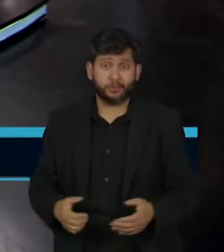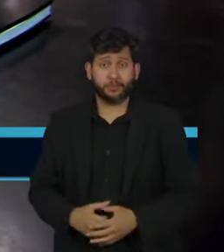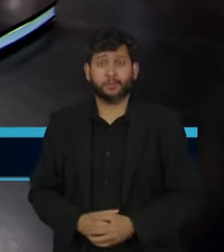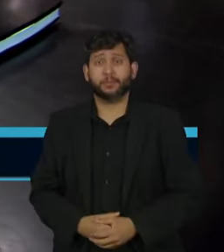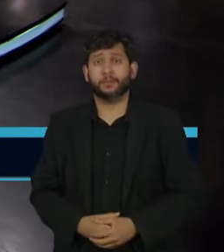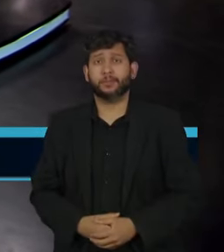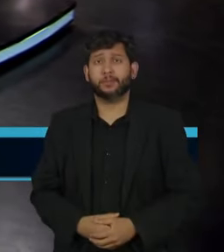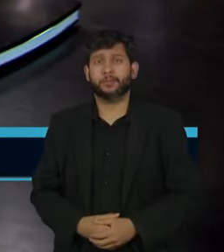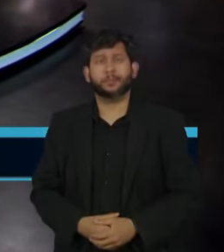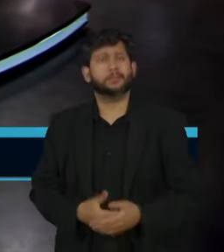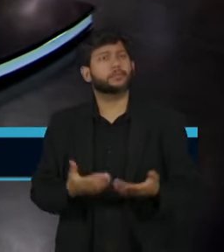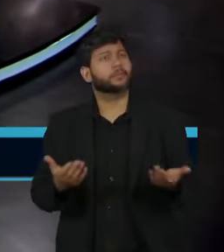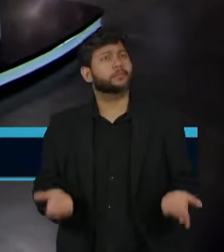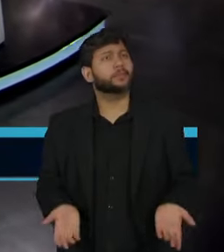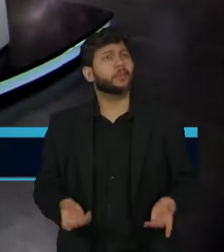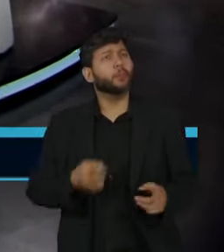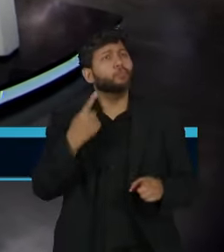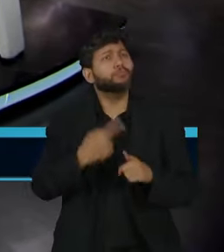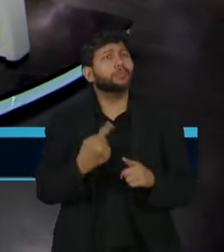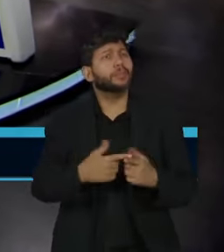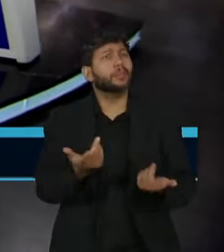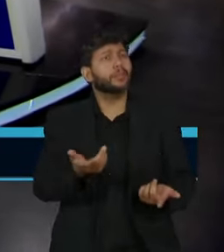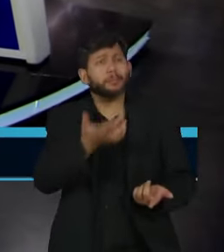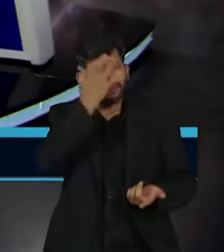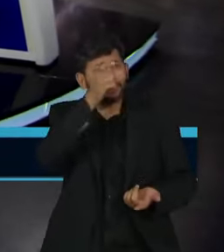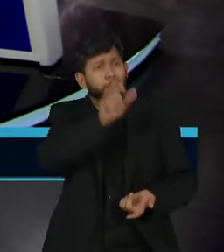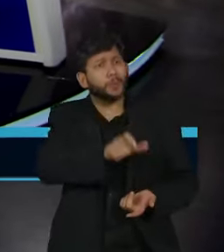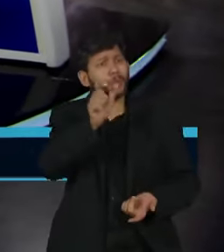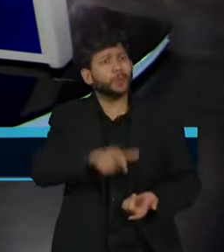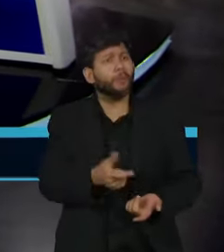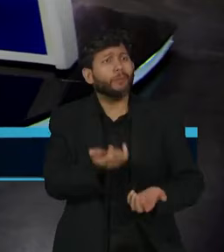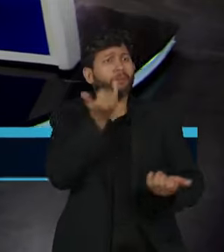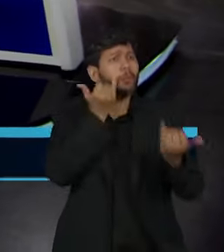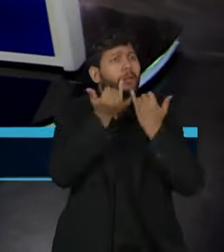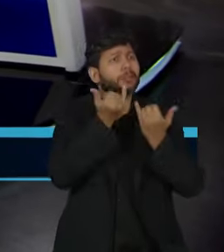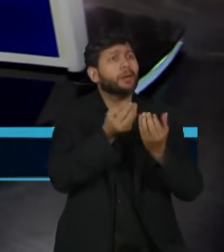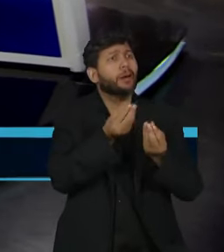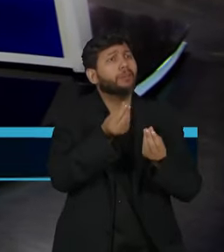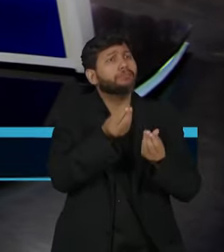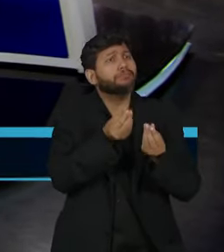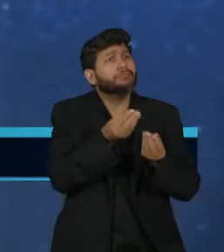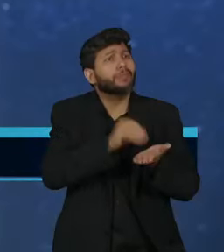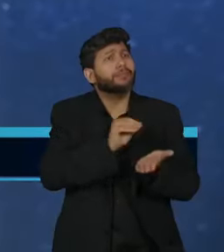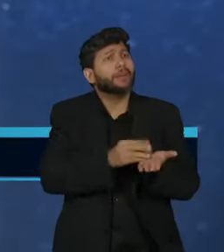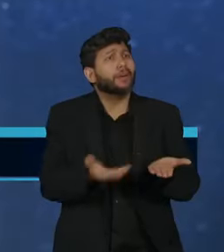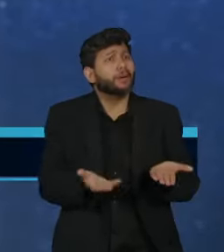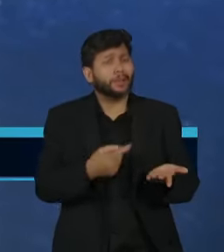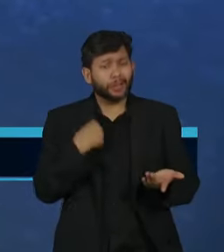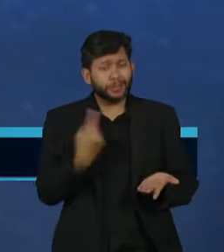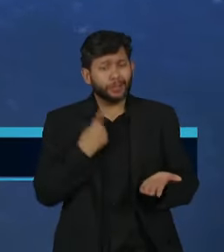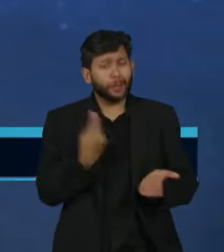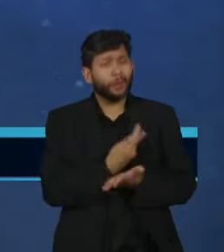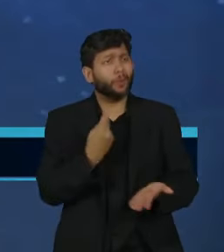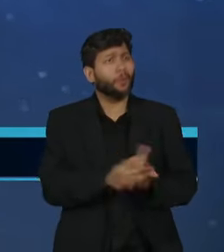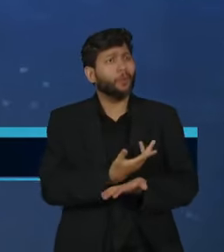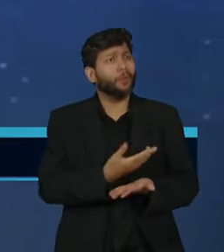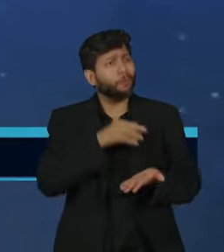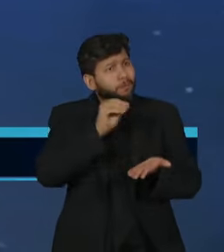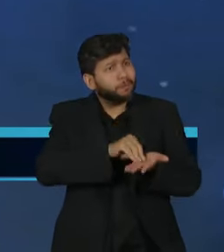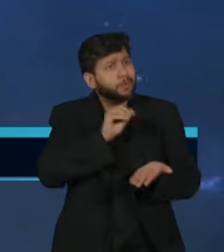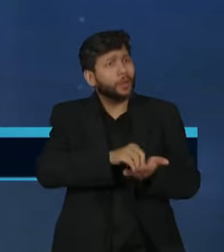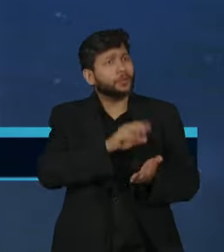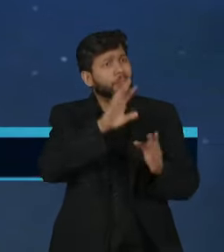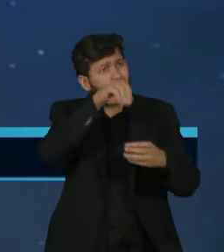Doutor Arnaldo, o que justifica essa falta de informação de um número relevante de adolescentes? Onde estamos errando? Falta educação sexual